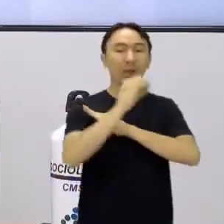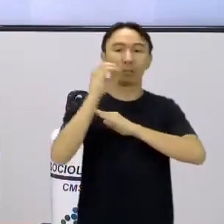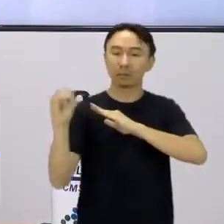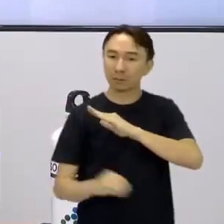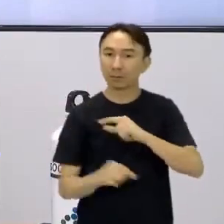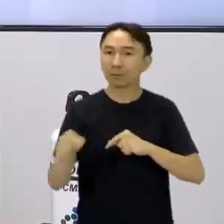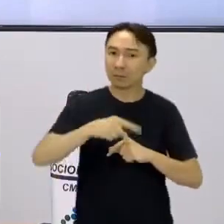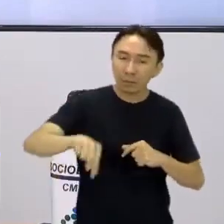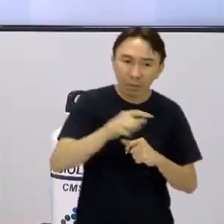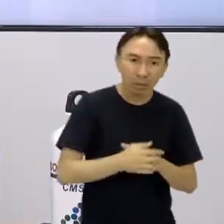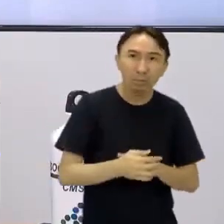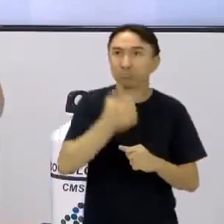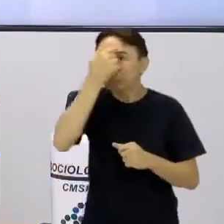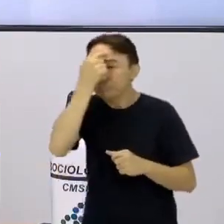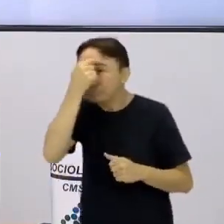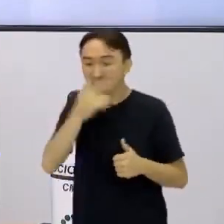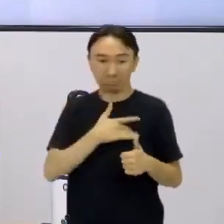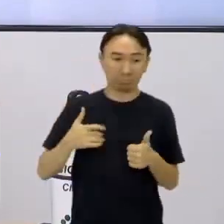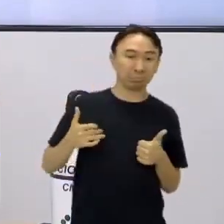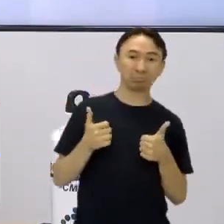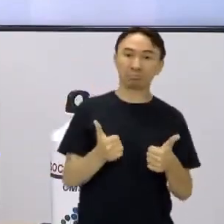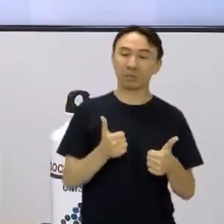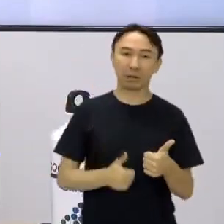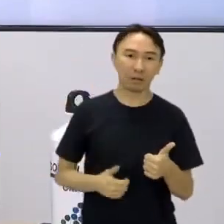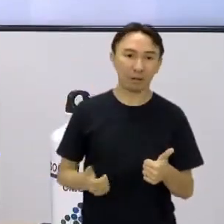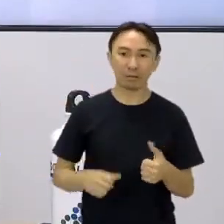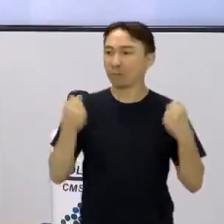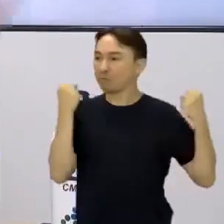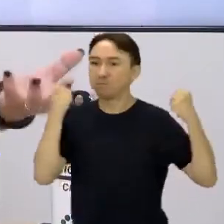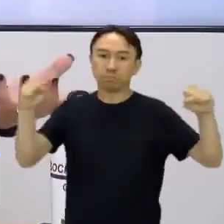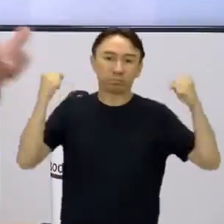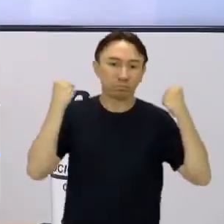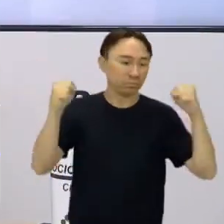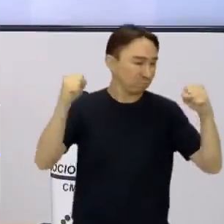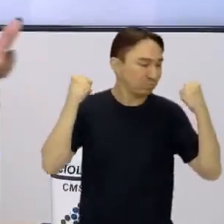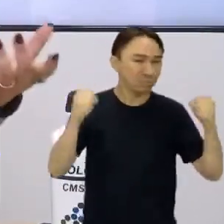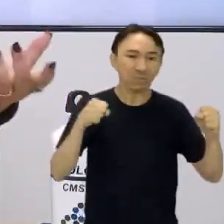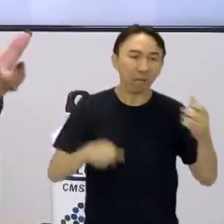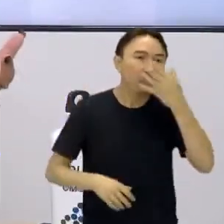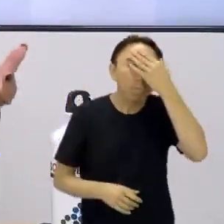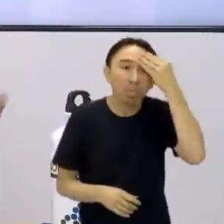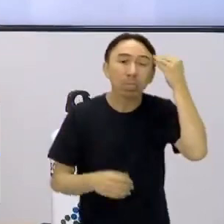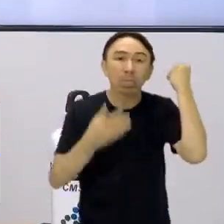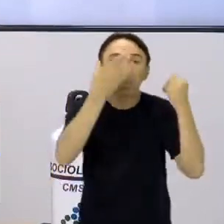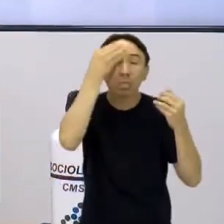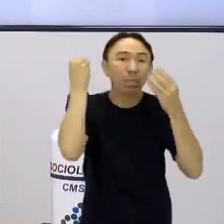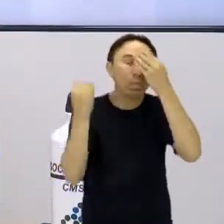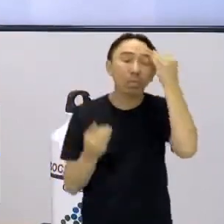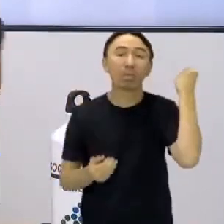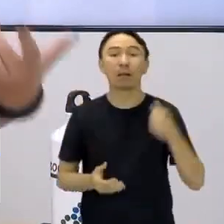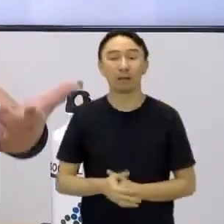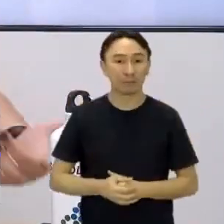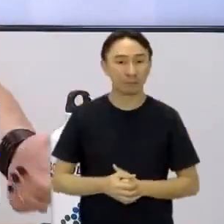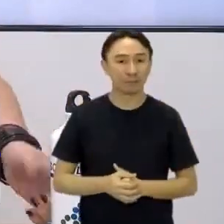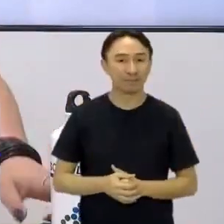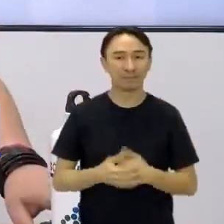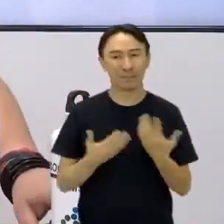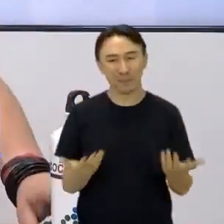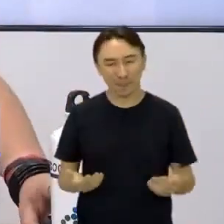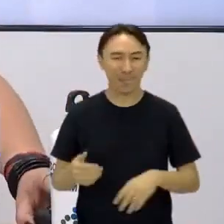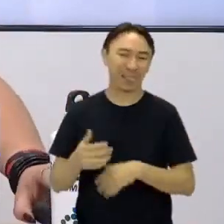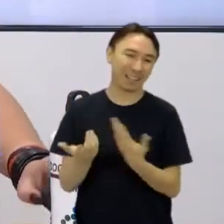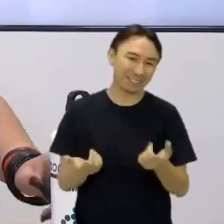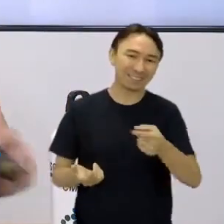nossa saúde física, né? De se exercitar, sair, viver a nossa vida também. Então, quando a gente fala